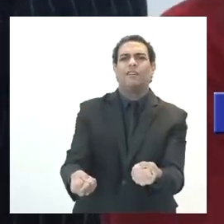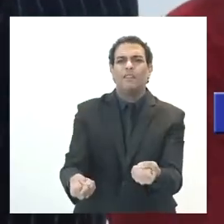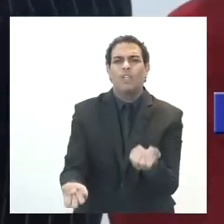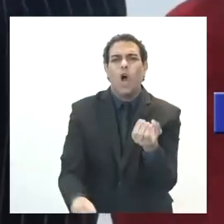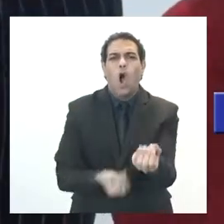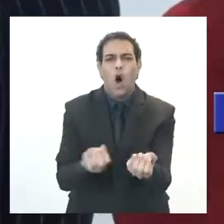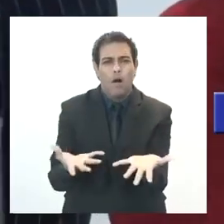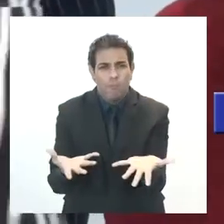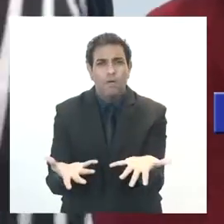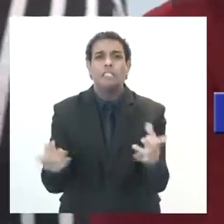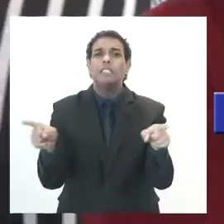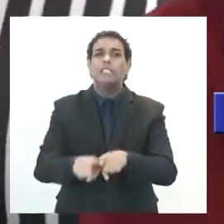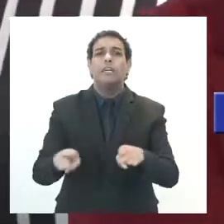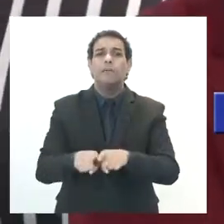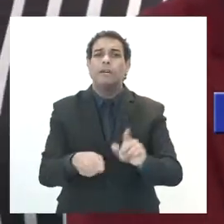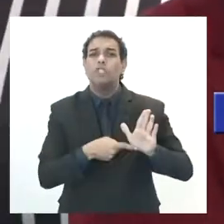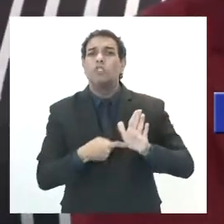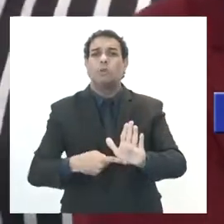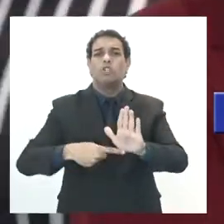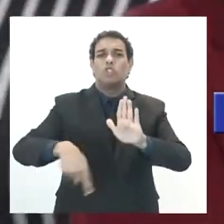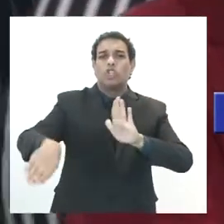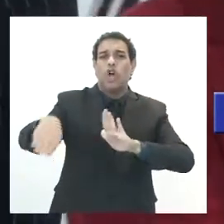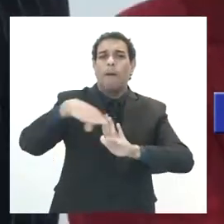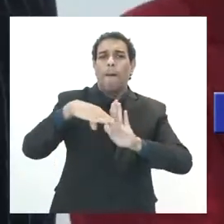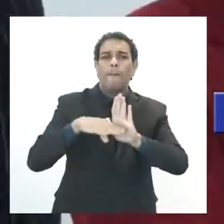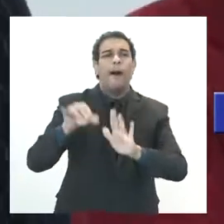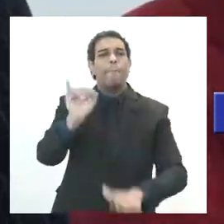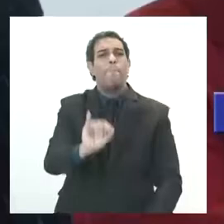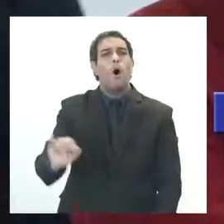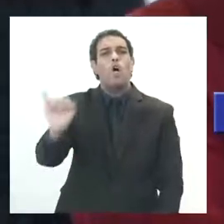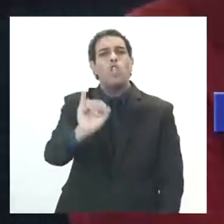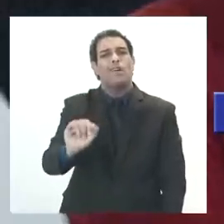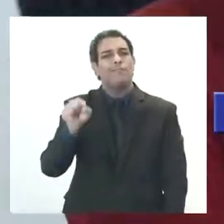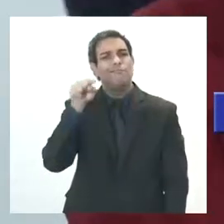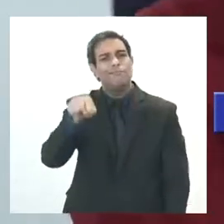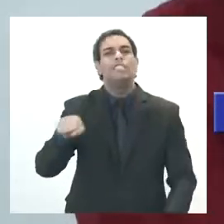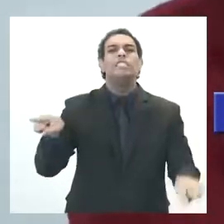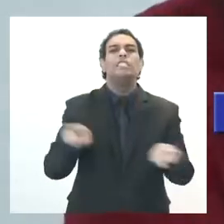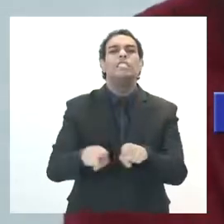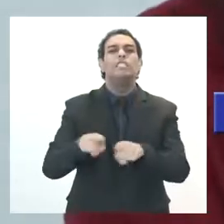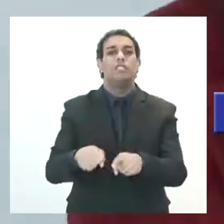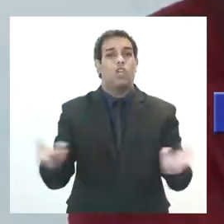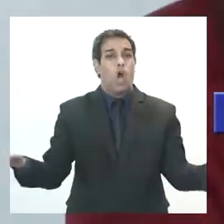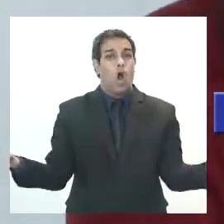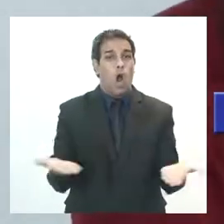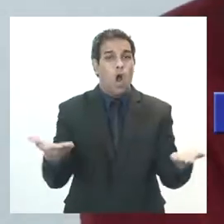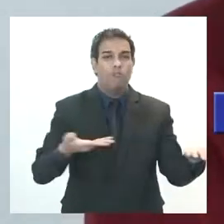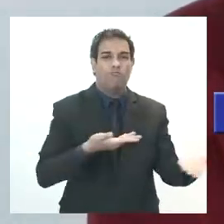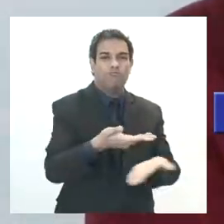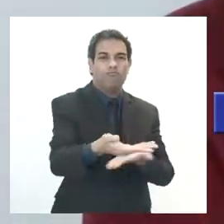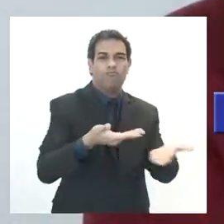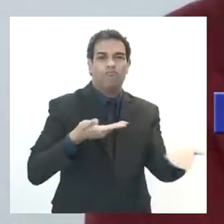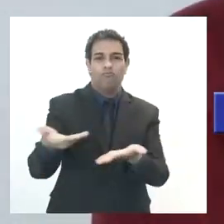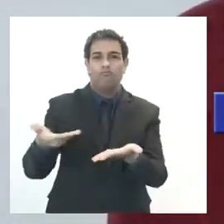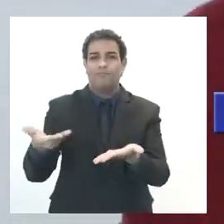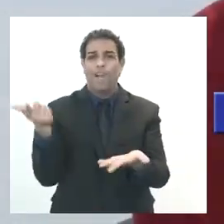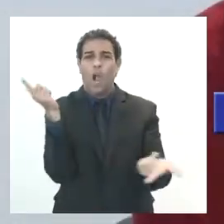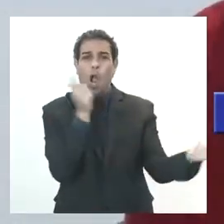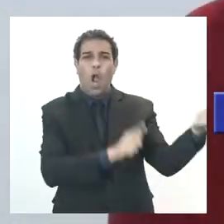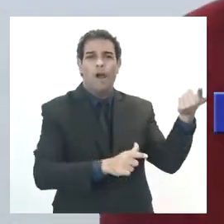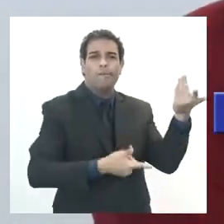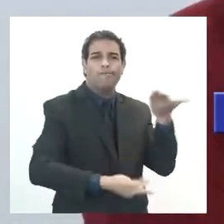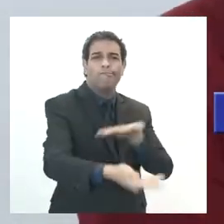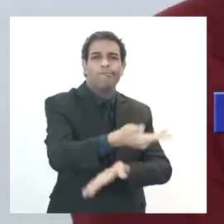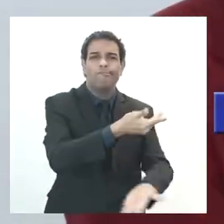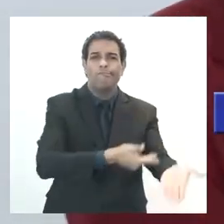e mostrar a importância do serviço público e não só a importância se o serviço público não tá atendendo do